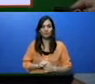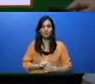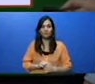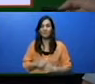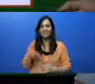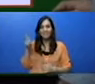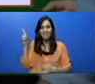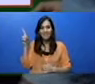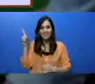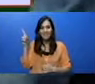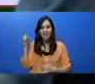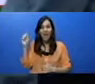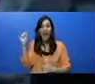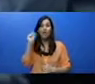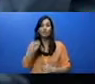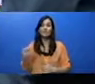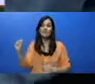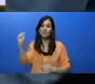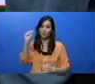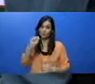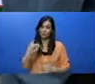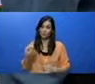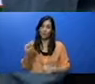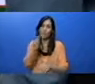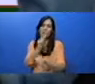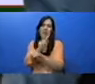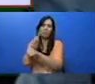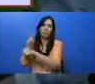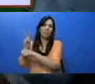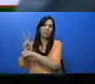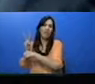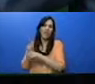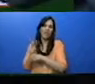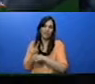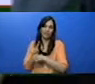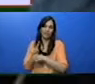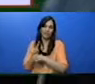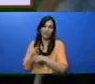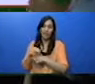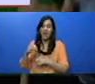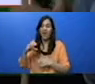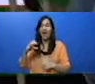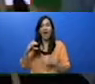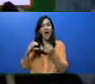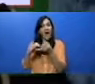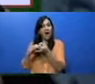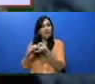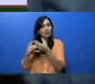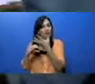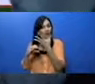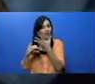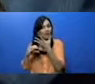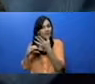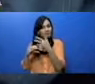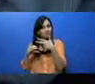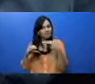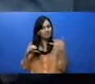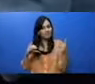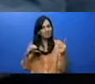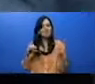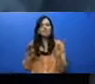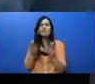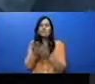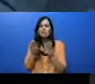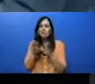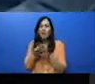Aqui, participar de associações de proteção à fauna e à flora brasileira. Ainda bem que nos tempos atuais